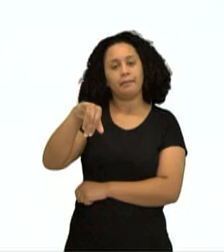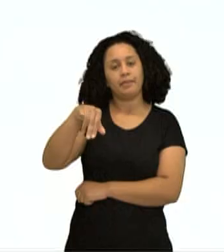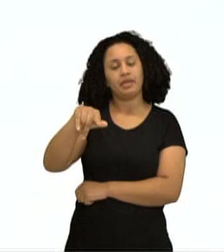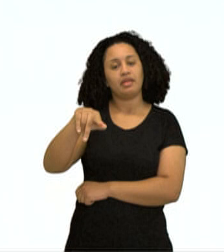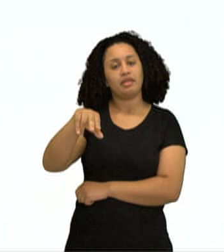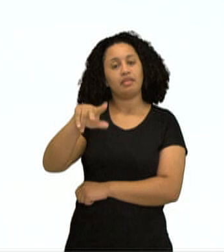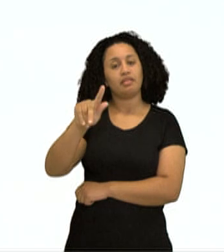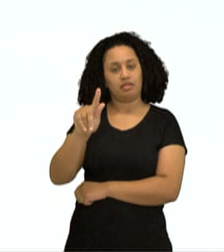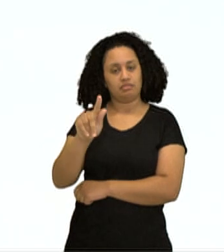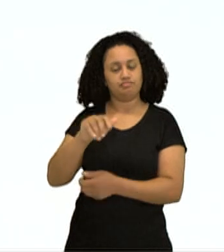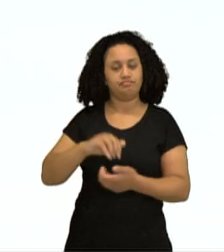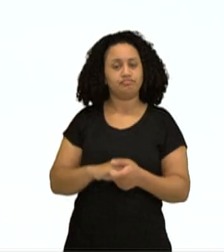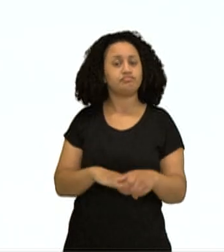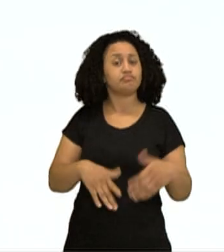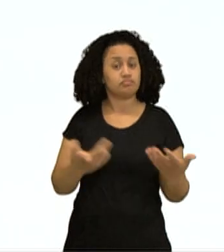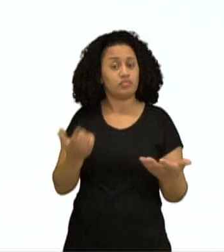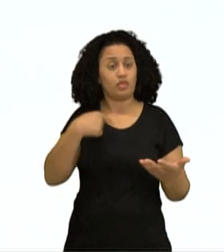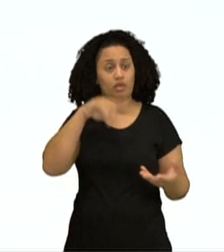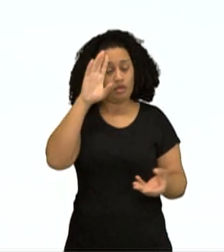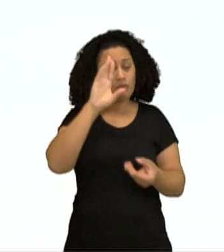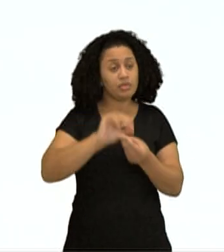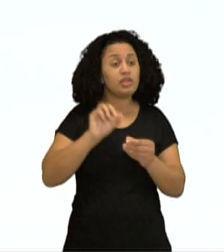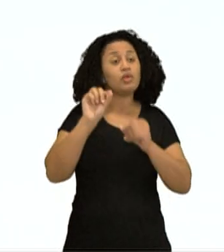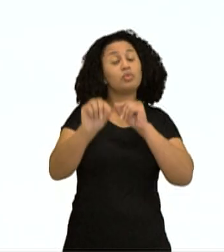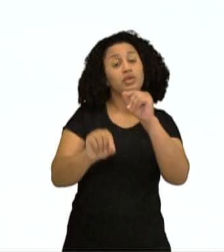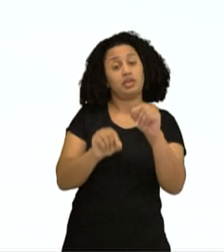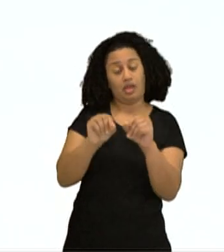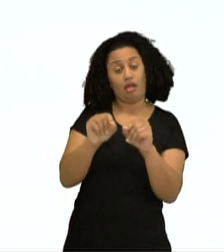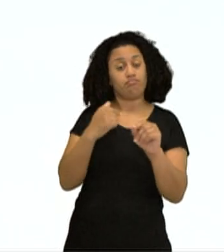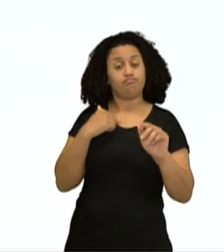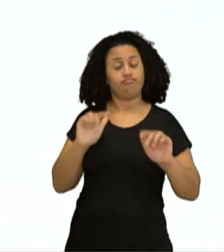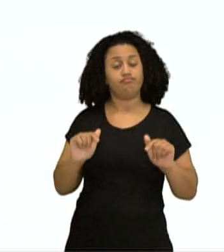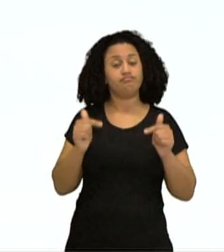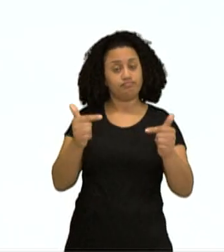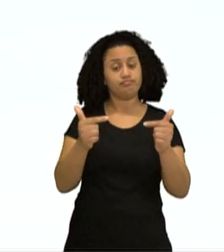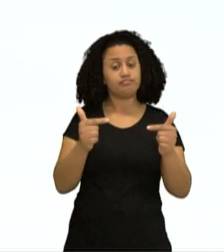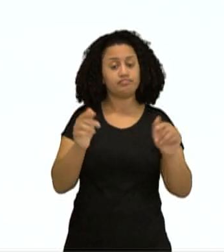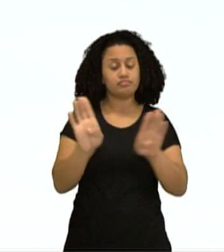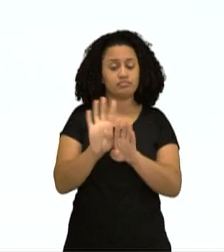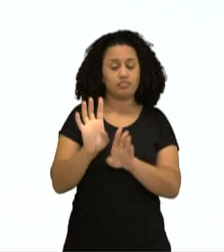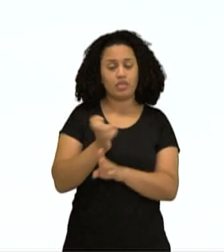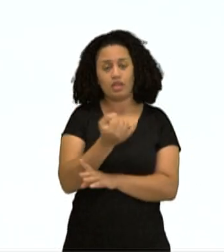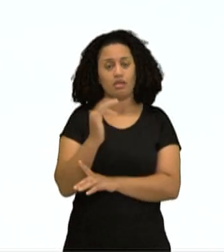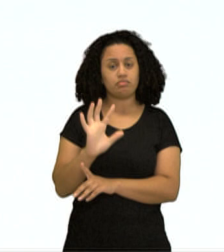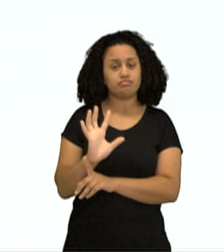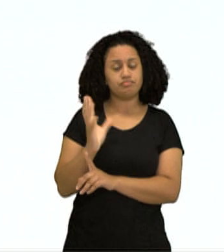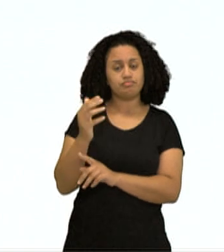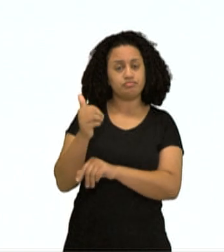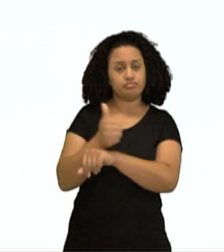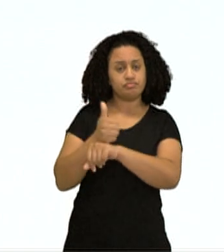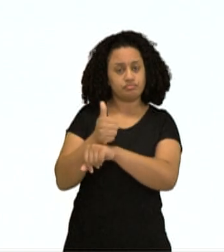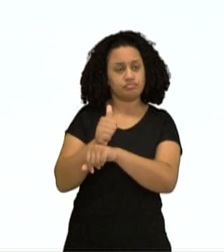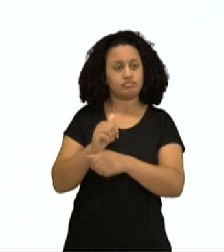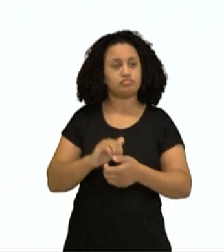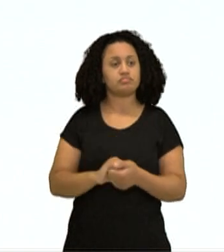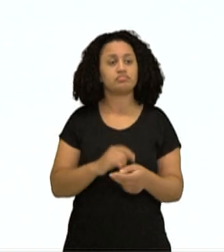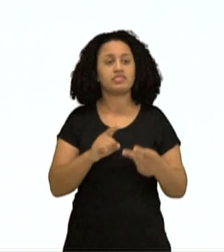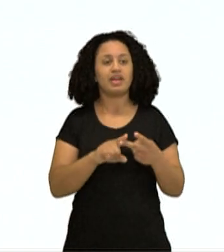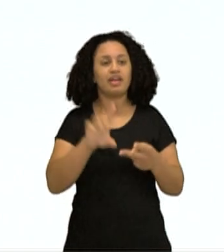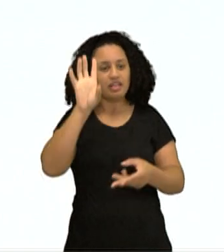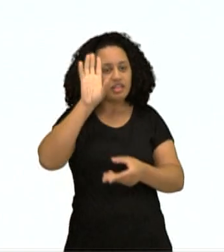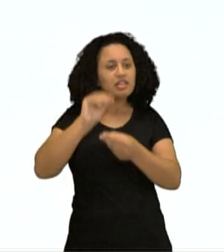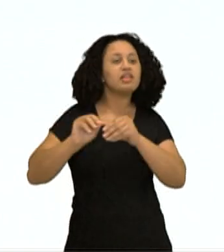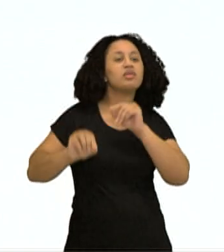Como objetivo, iremos compreender o que é happening, suas manifestações e artistas. Analisar os desdobramentos do happening